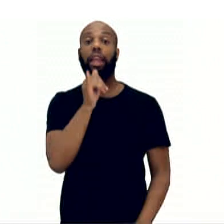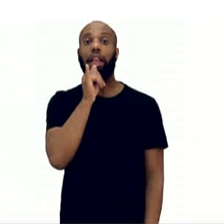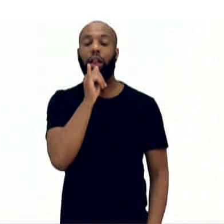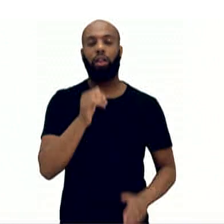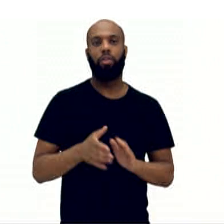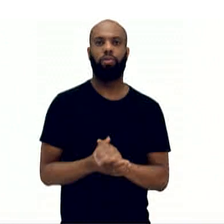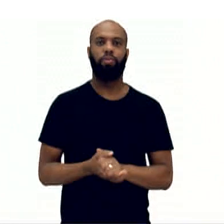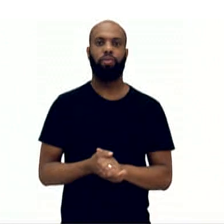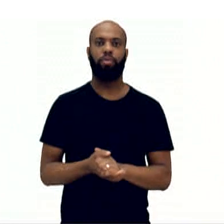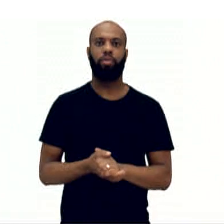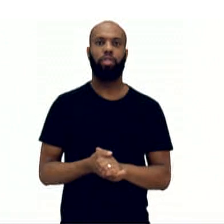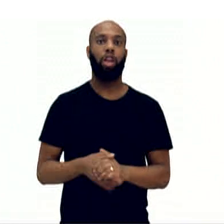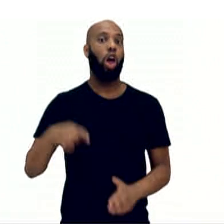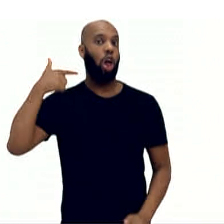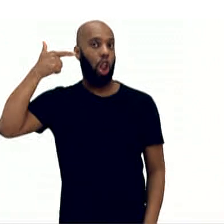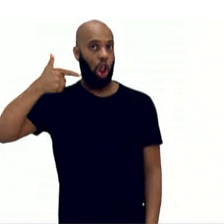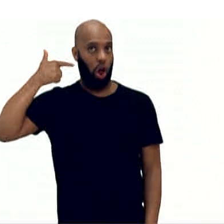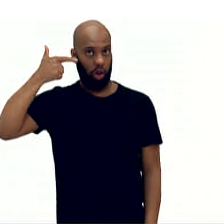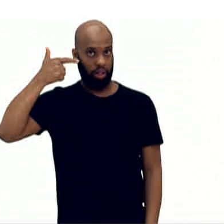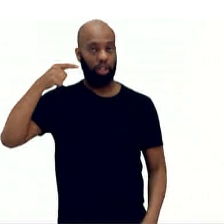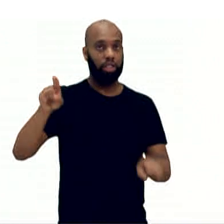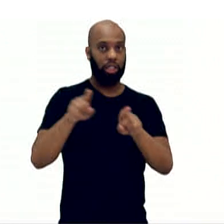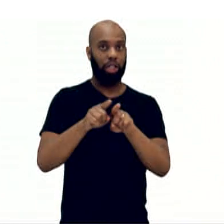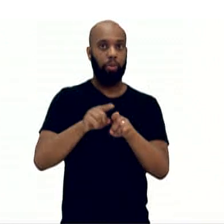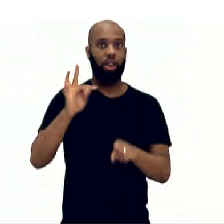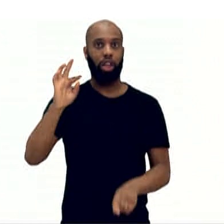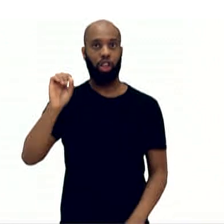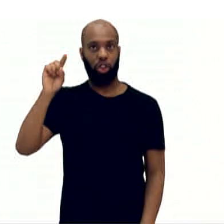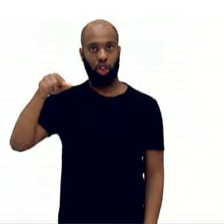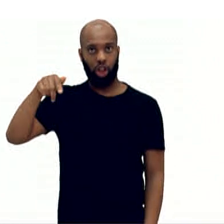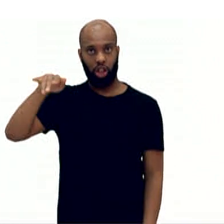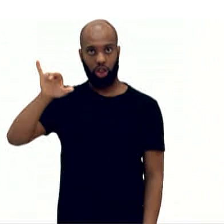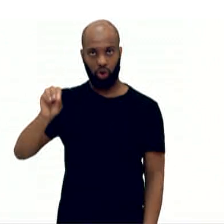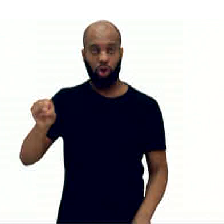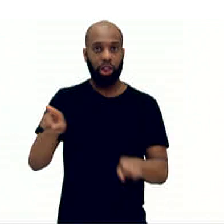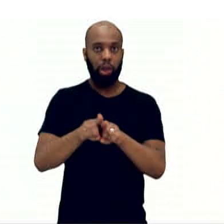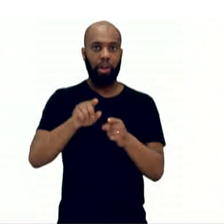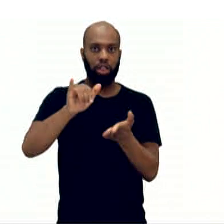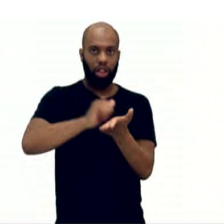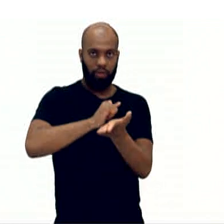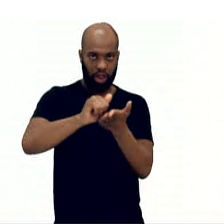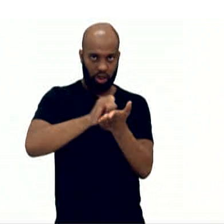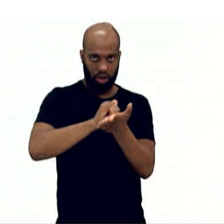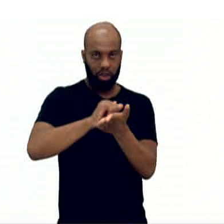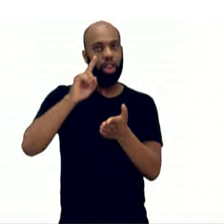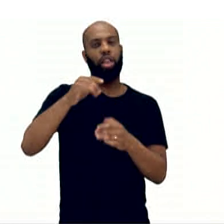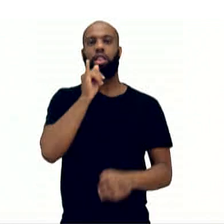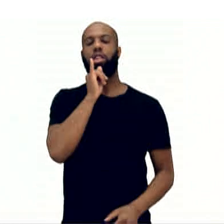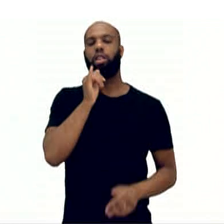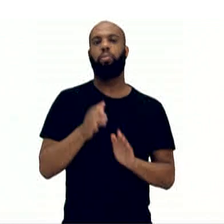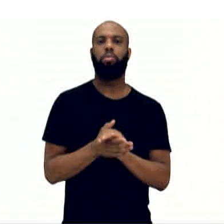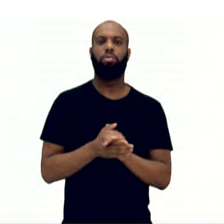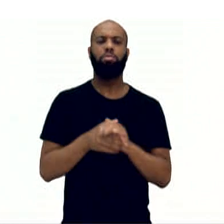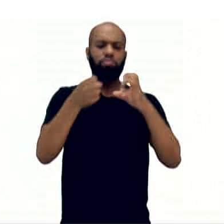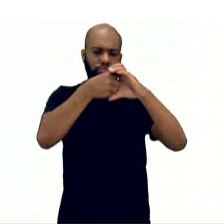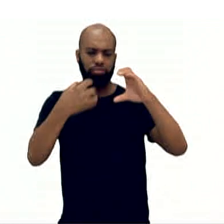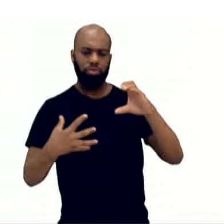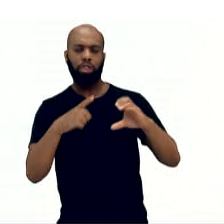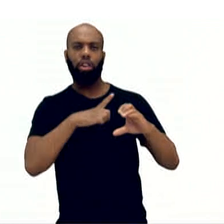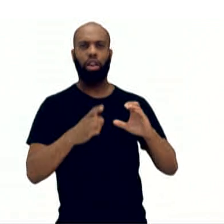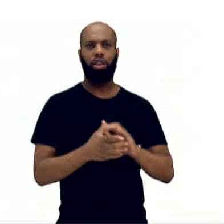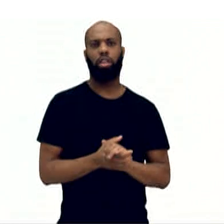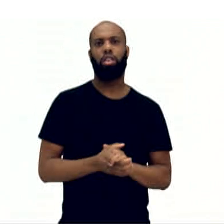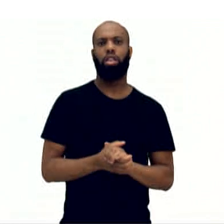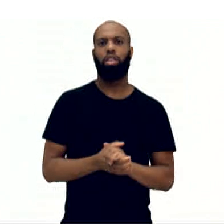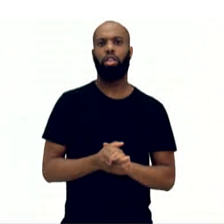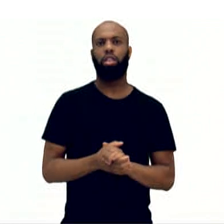Exemplos aqui, Londres, Tóquio e Nova York, são os principais exemplos de cidades globais. Que características que eu tenho dessas